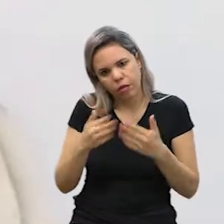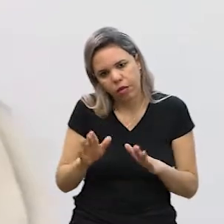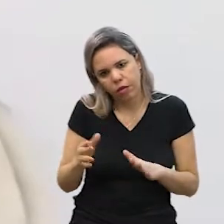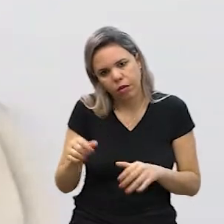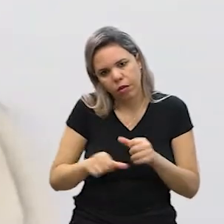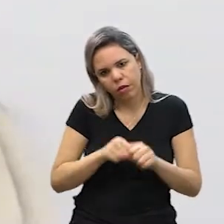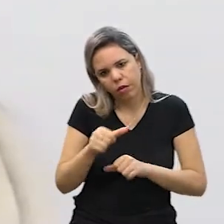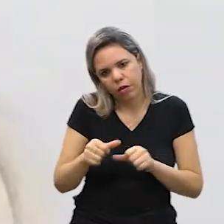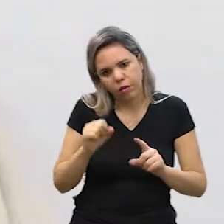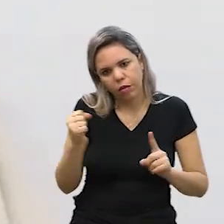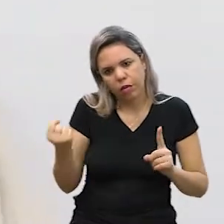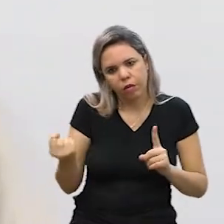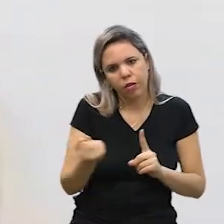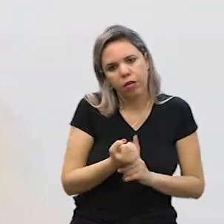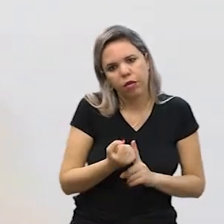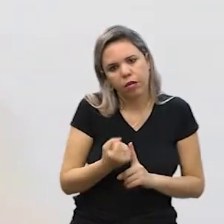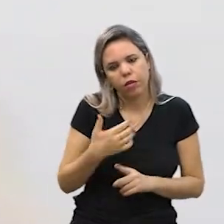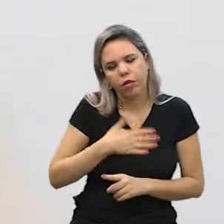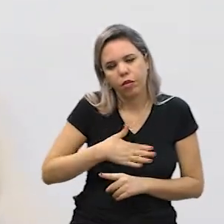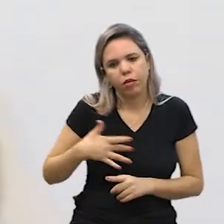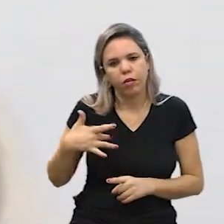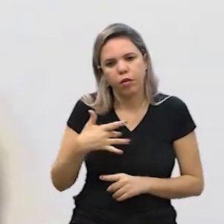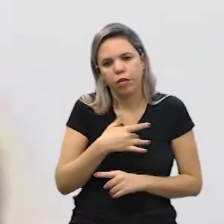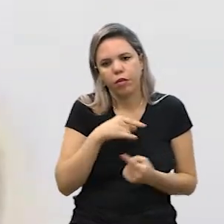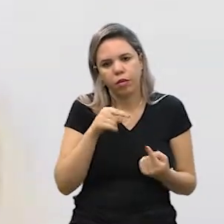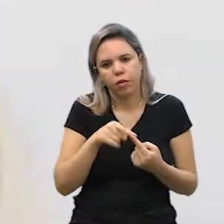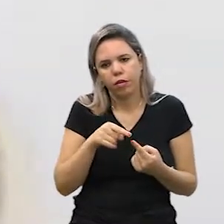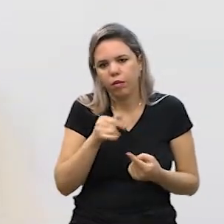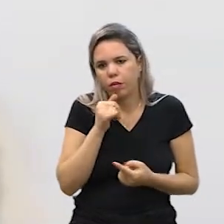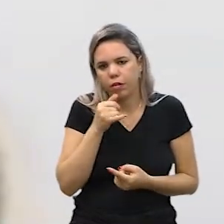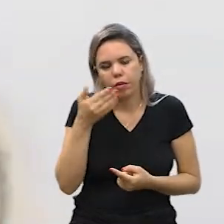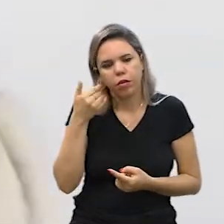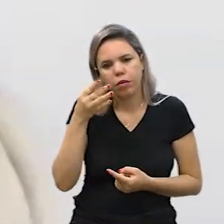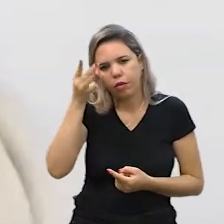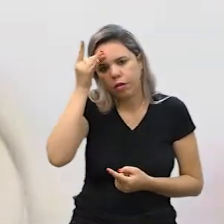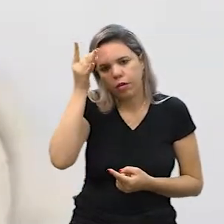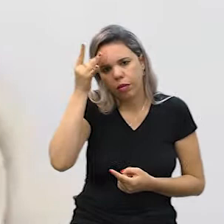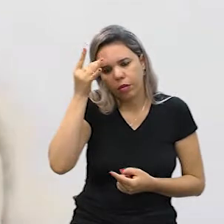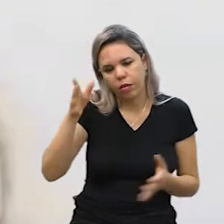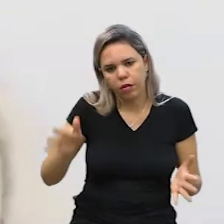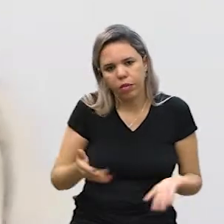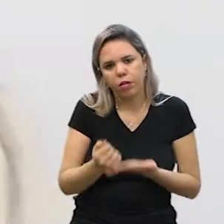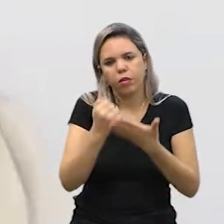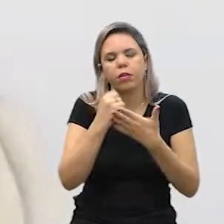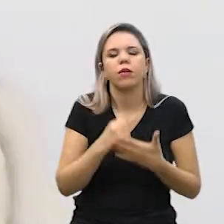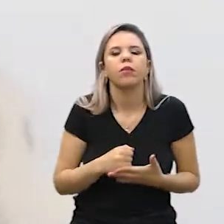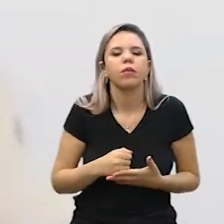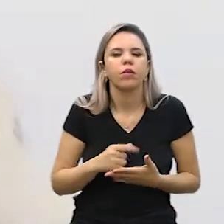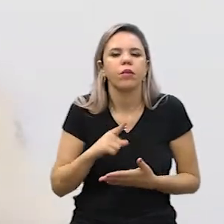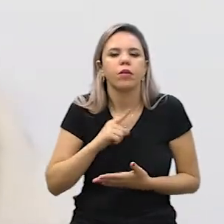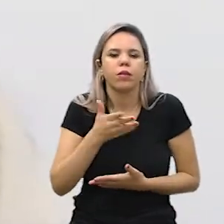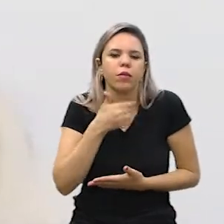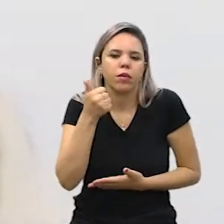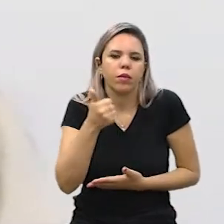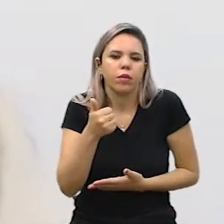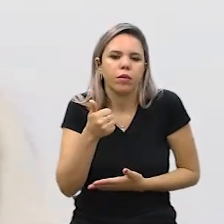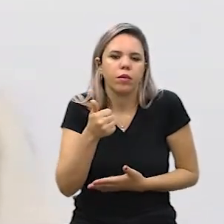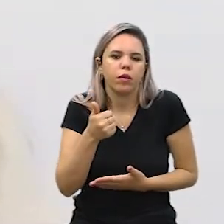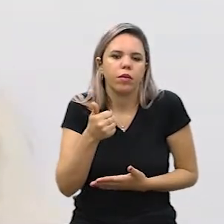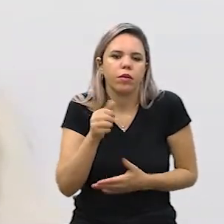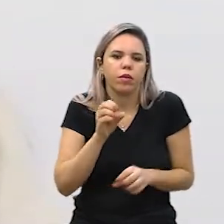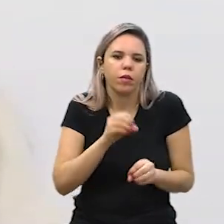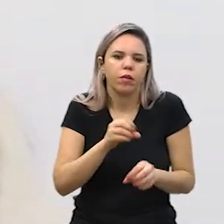uma transformação social de uma forma saudável, tirar e retirar e contribuir para o que há de melhor para o nosso